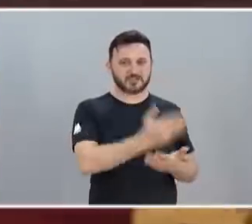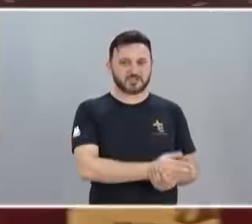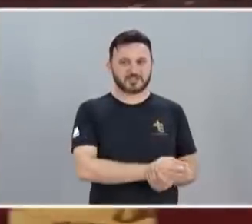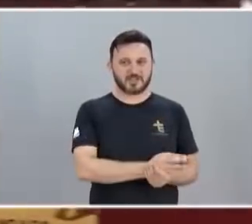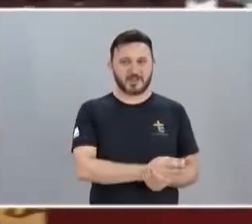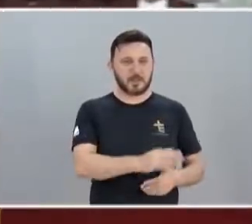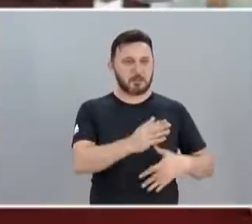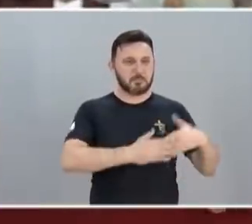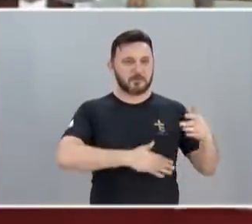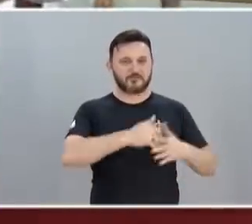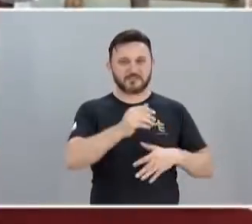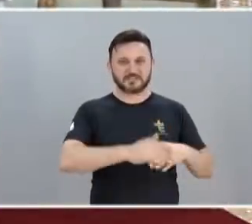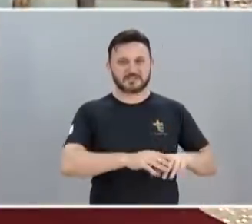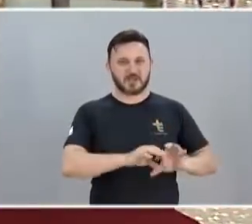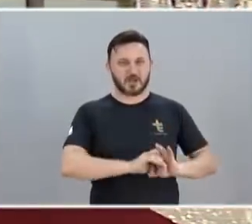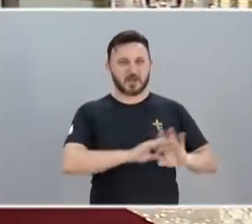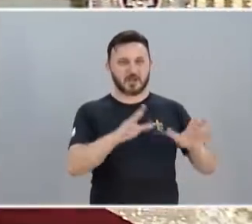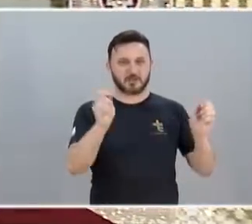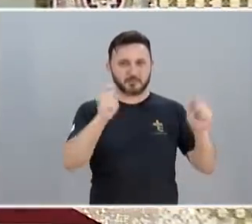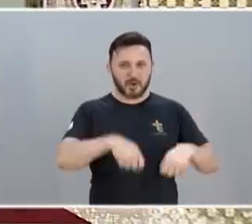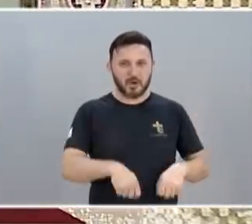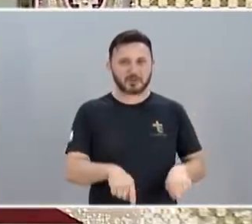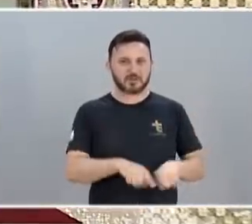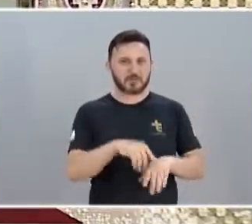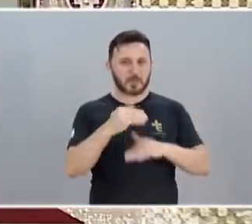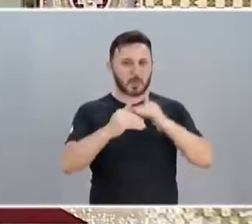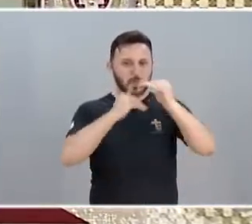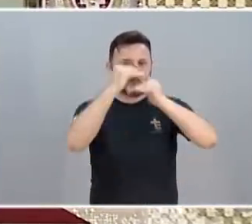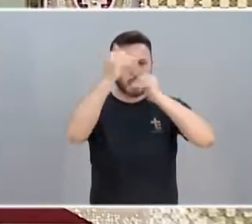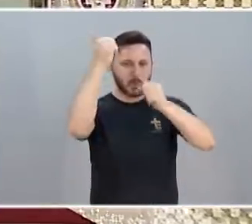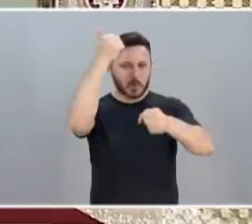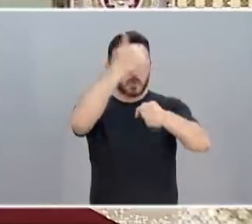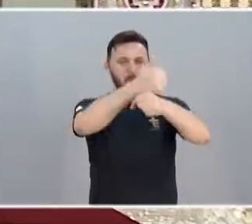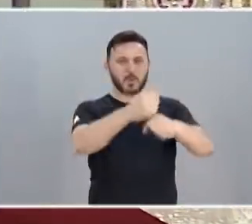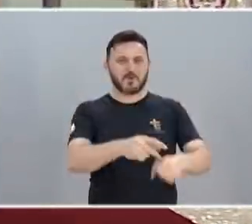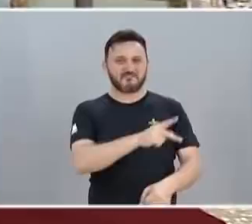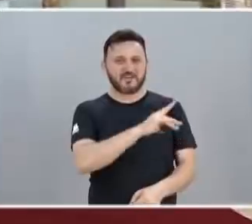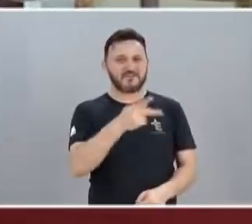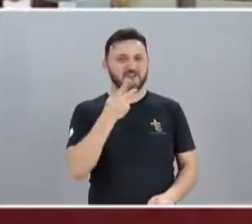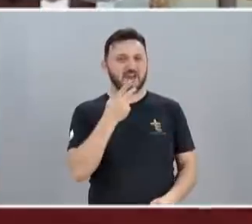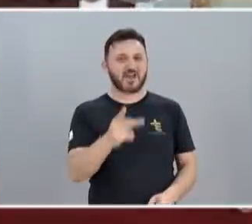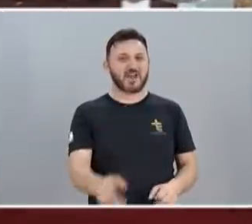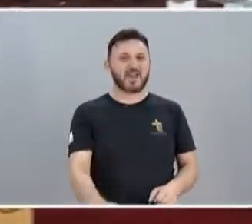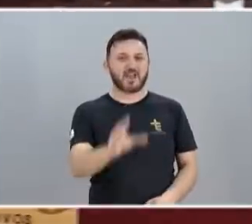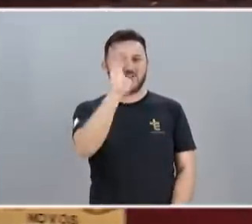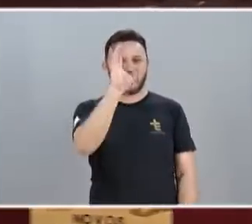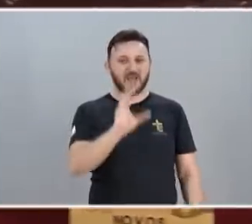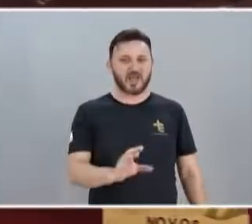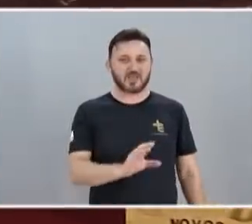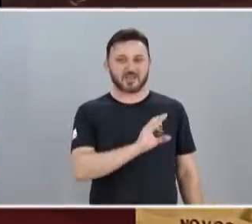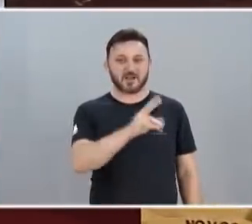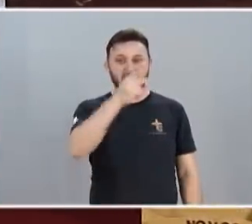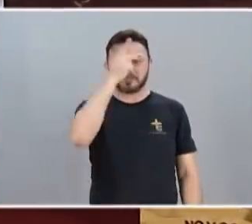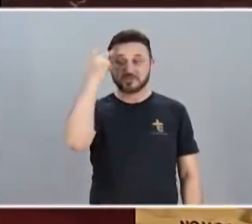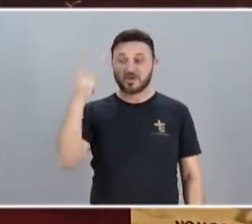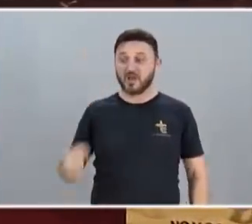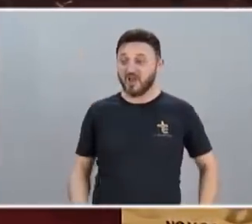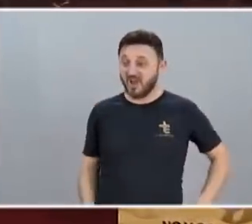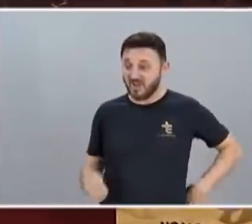profissional liberal, muito bem sucedido, e vai dizer que é católico e as pessoas...